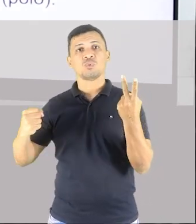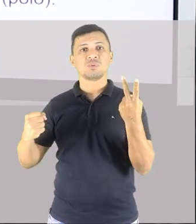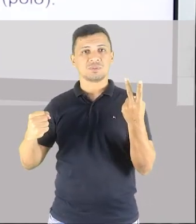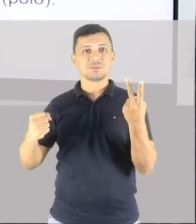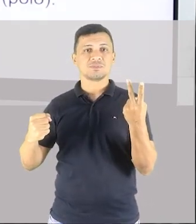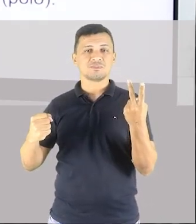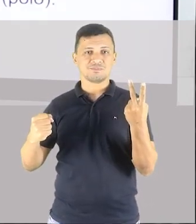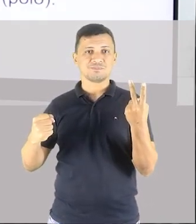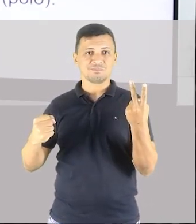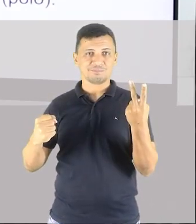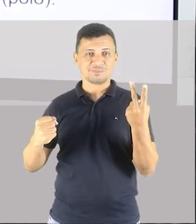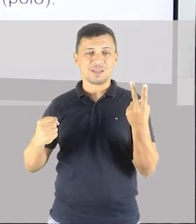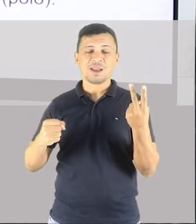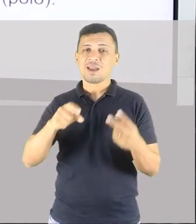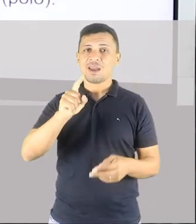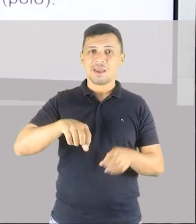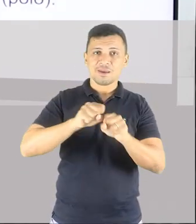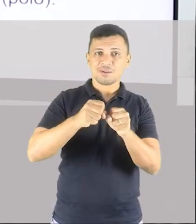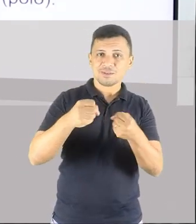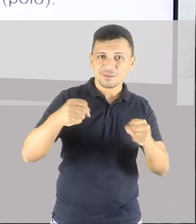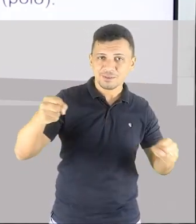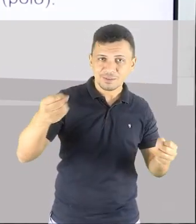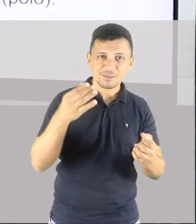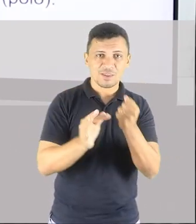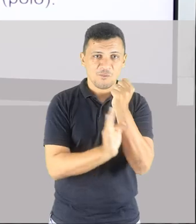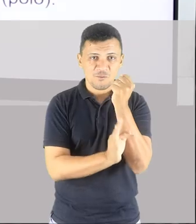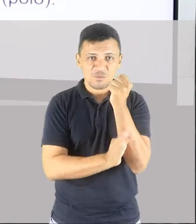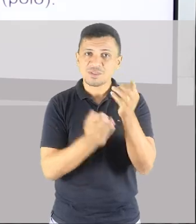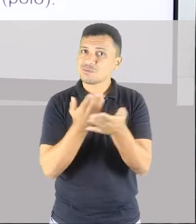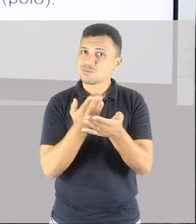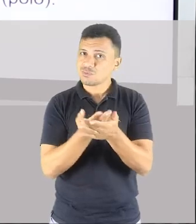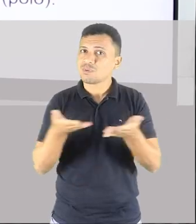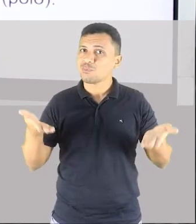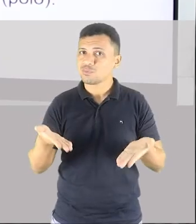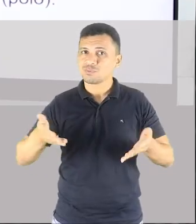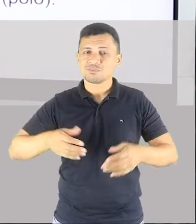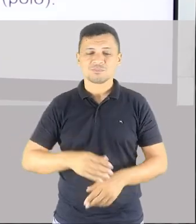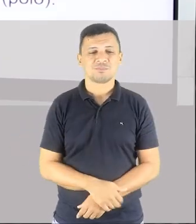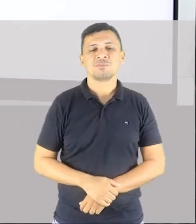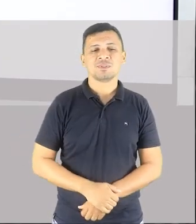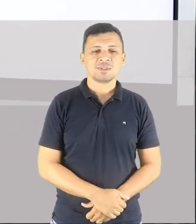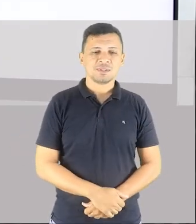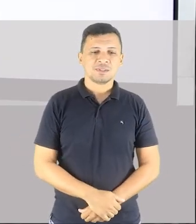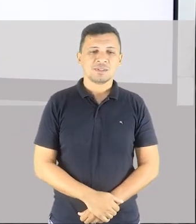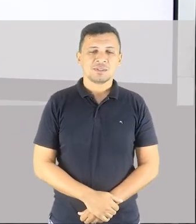torque. Então é essa grandeza que a gente vai estudar hoje. Tá legal? Então vamos aqui, ó.